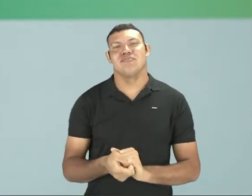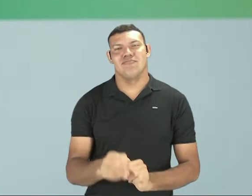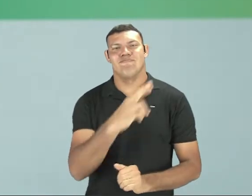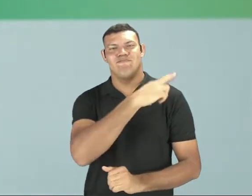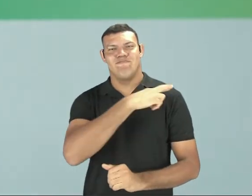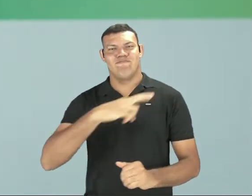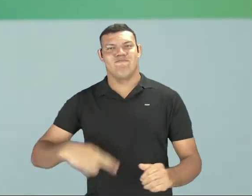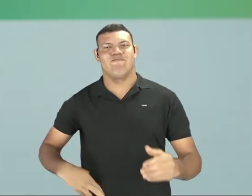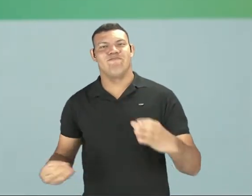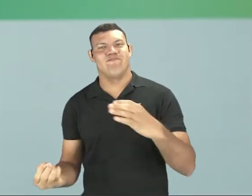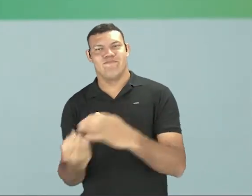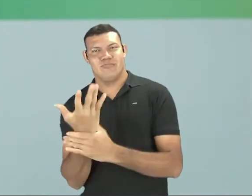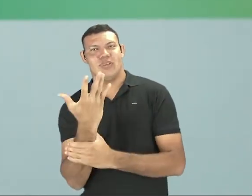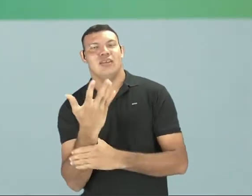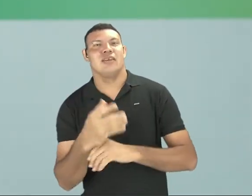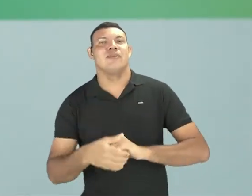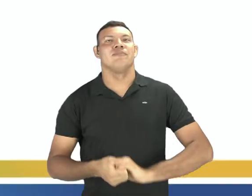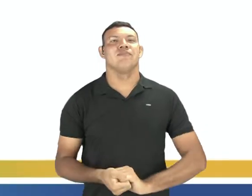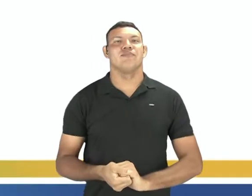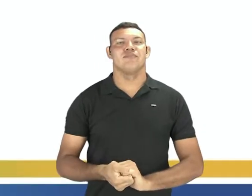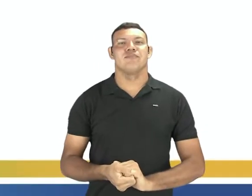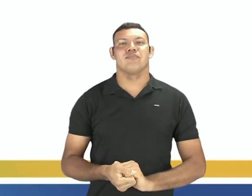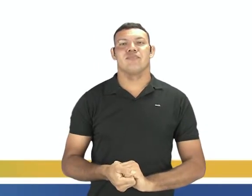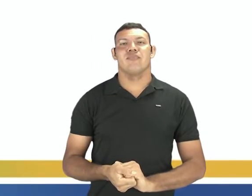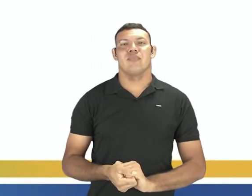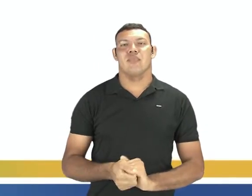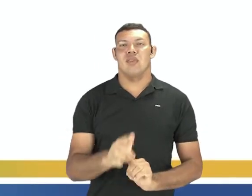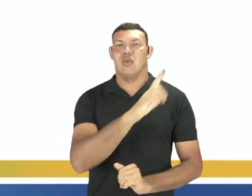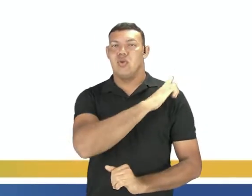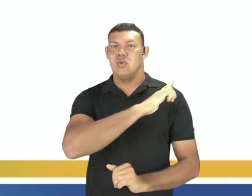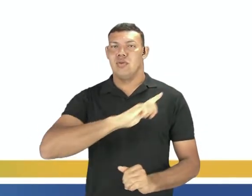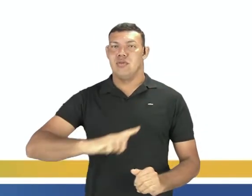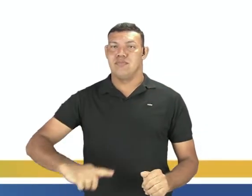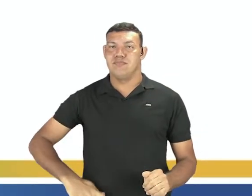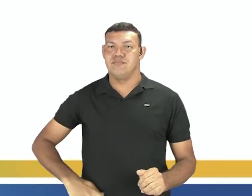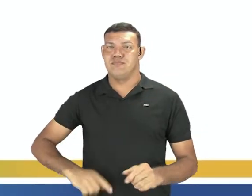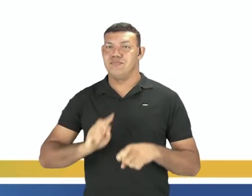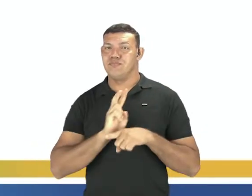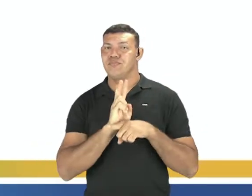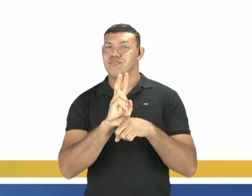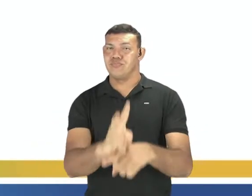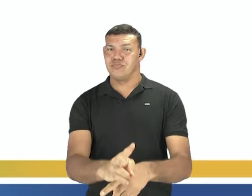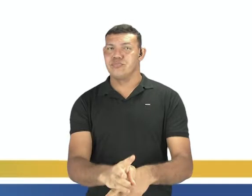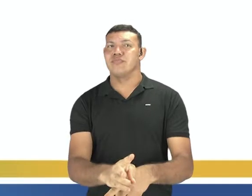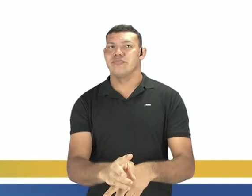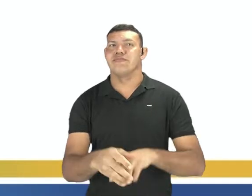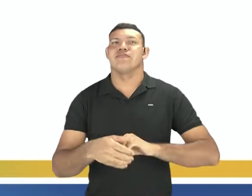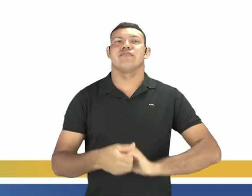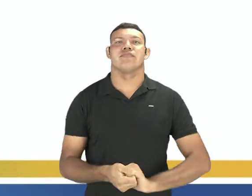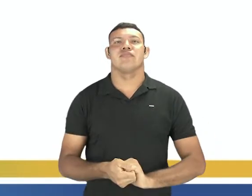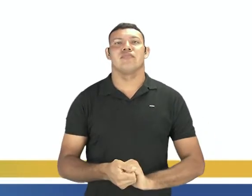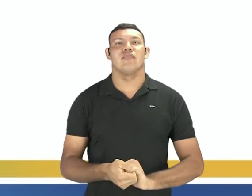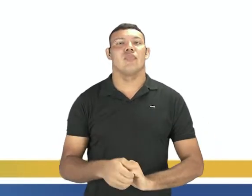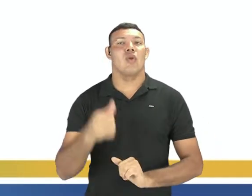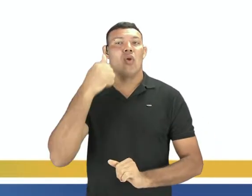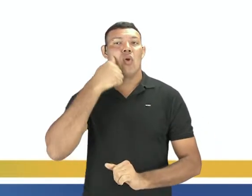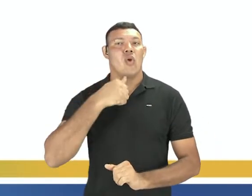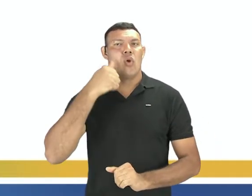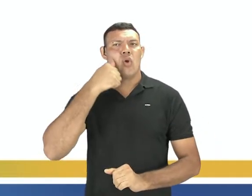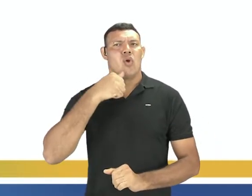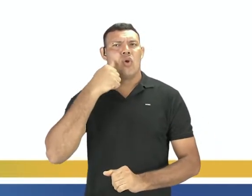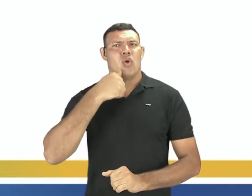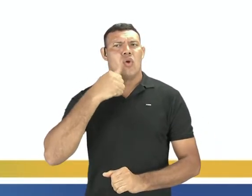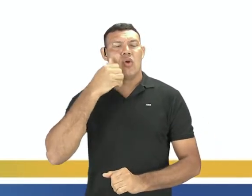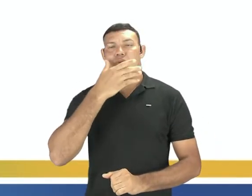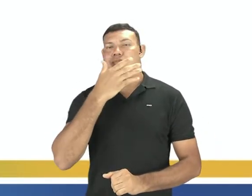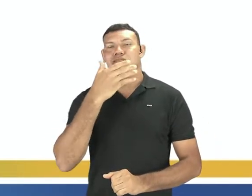proclamação. Temos aí o governo provisório, né? Com o Marechal Deodoro da Fonseca, que lidera